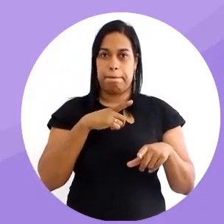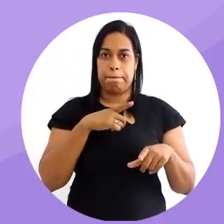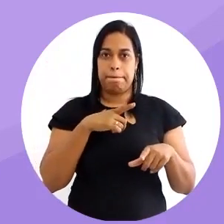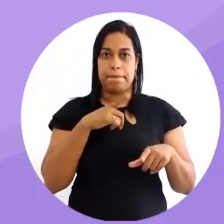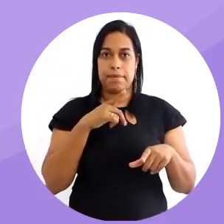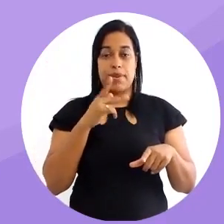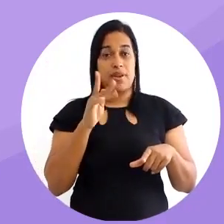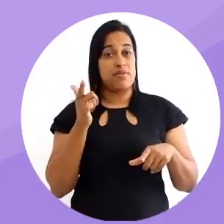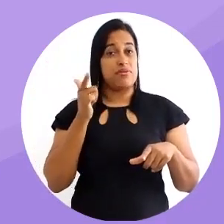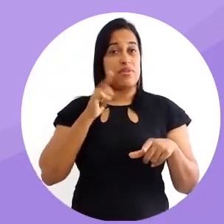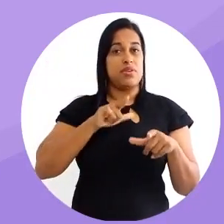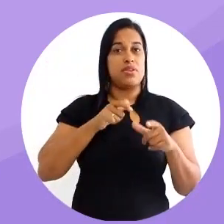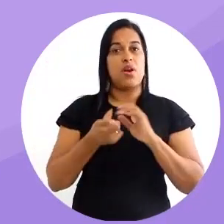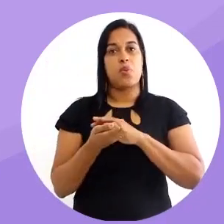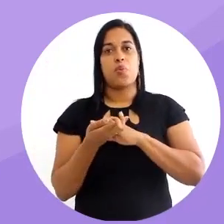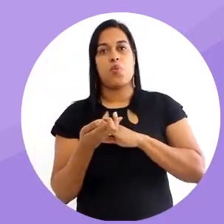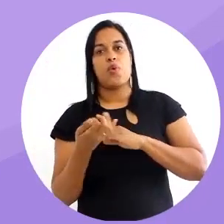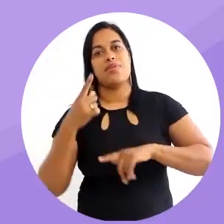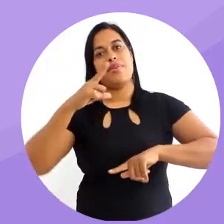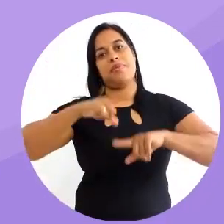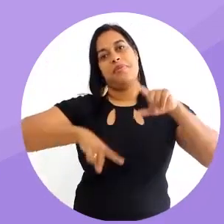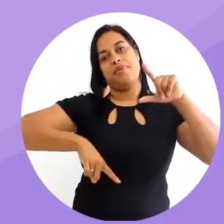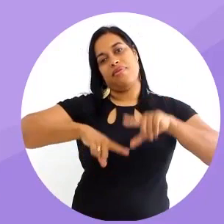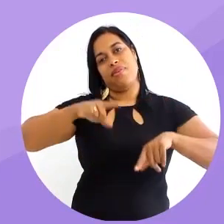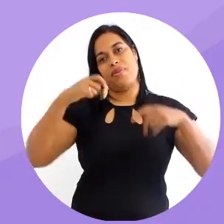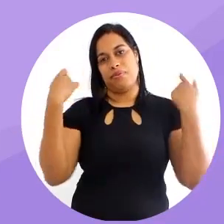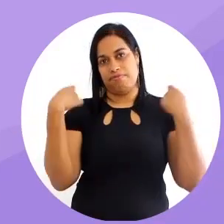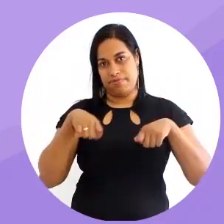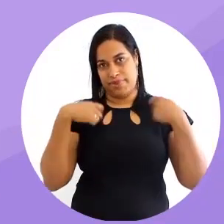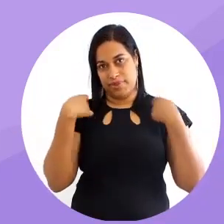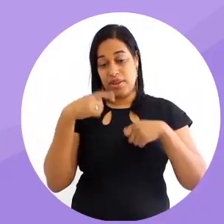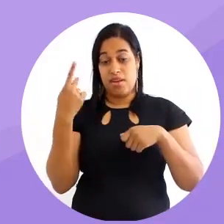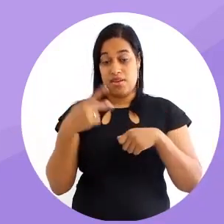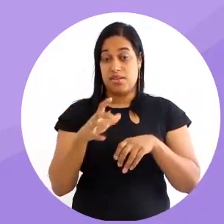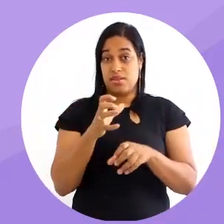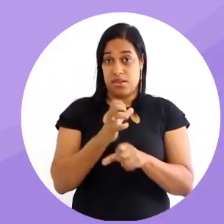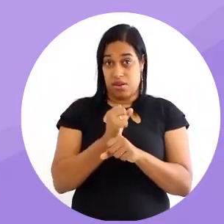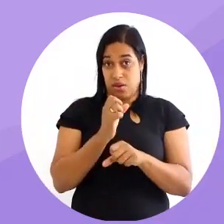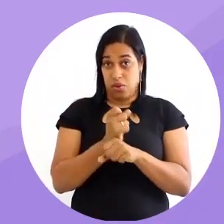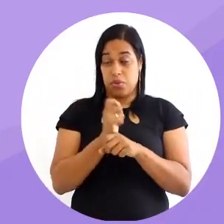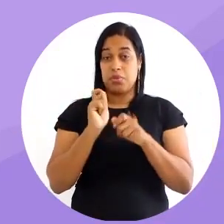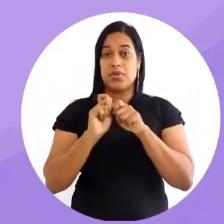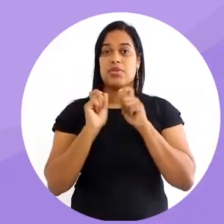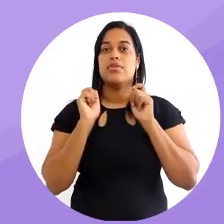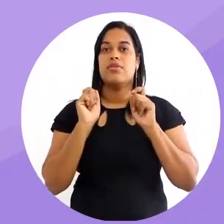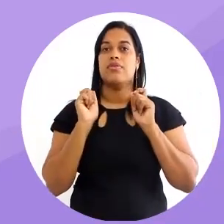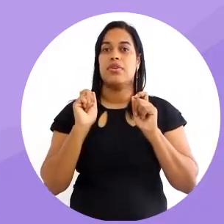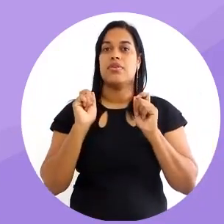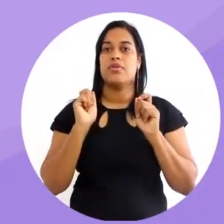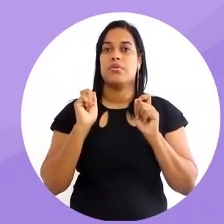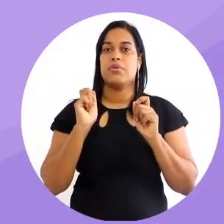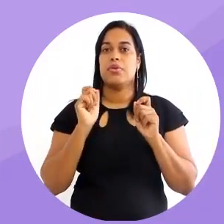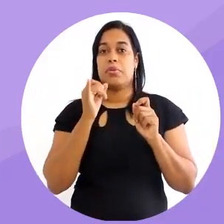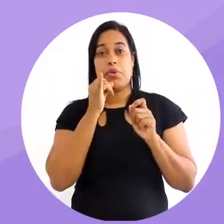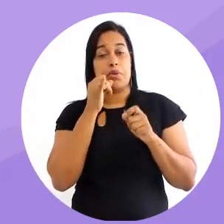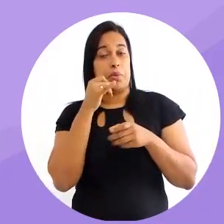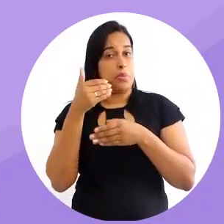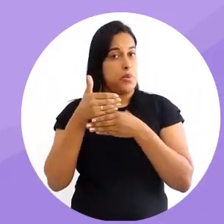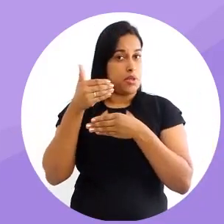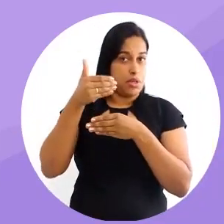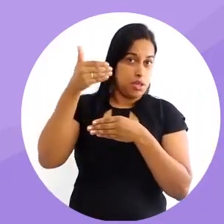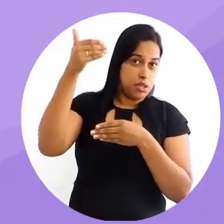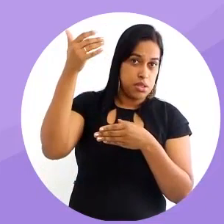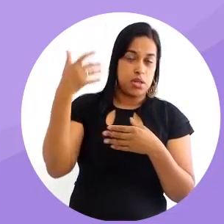ter, e aí você chega à quantidade de material que vai ser necessário. Esse cálculo pode ser feito para placas de